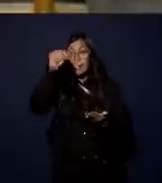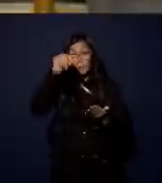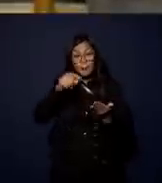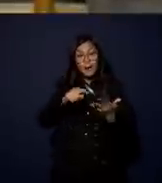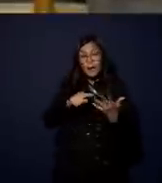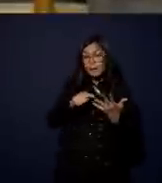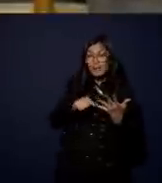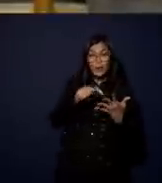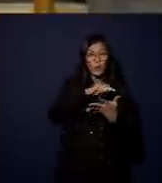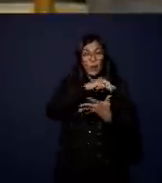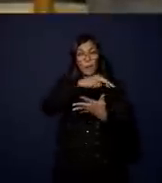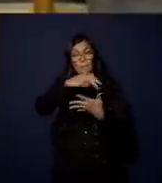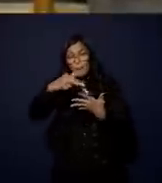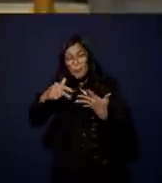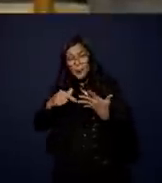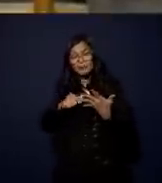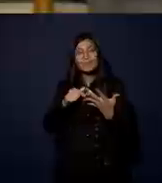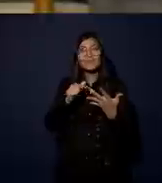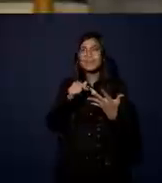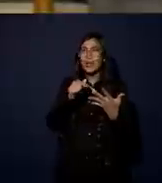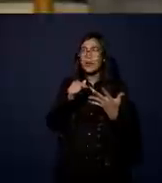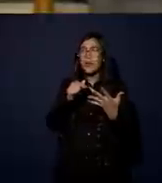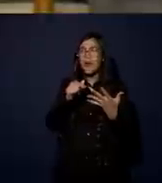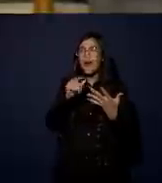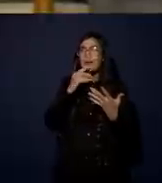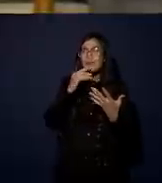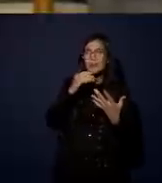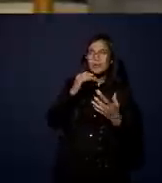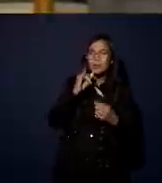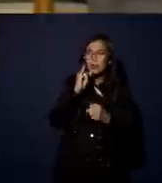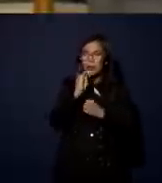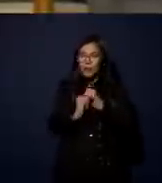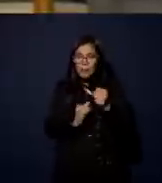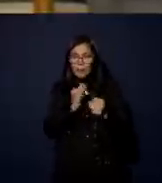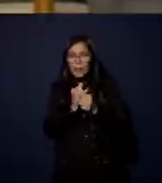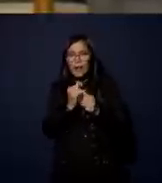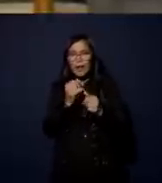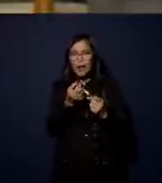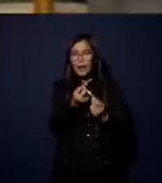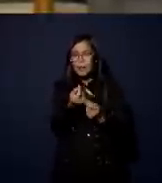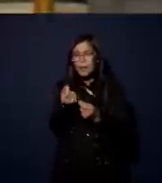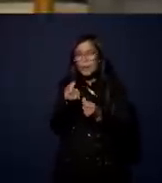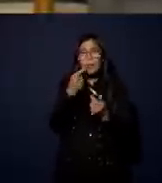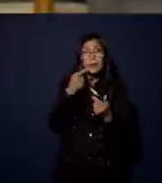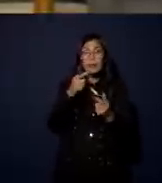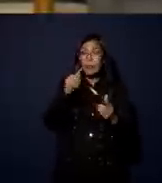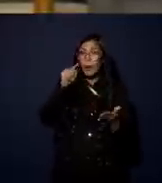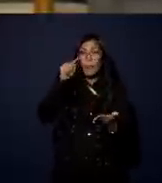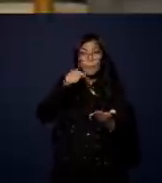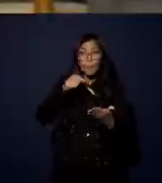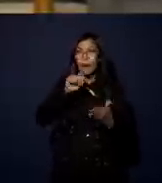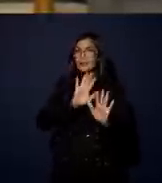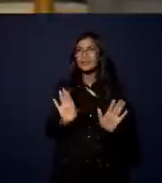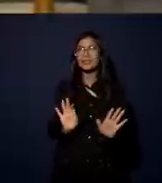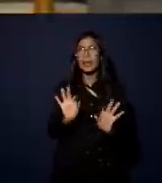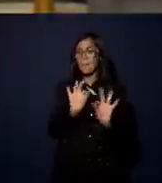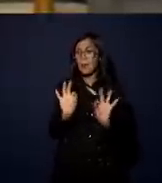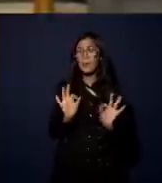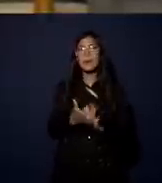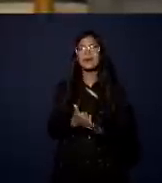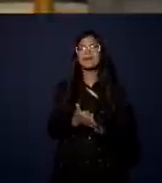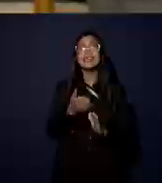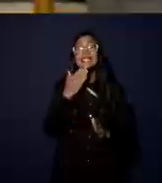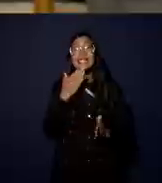e tudo isso no mundo online né tá a distância de um clique então